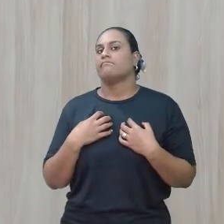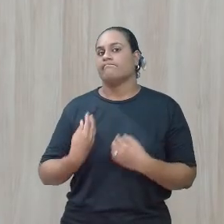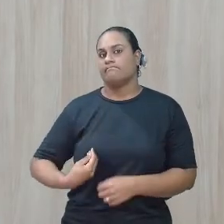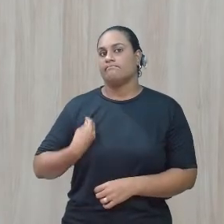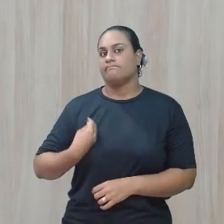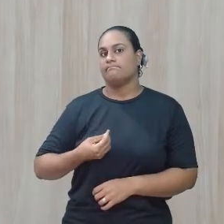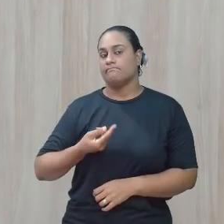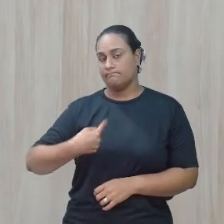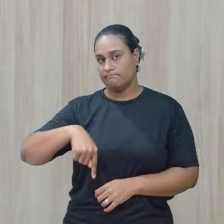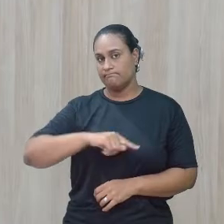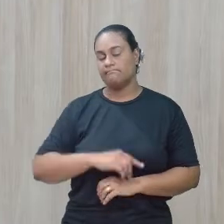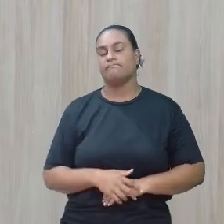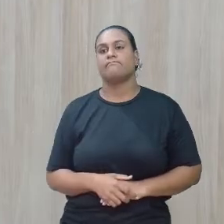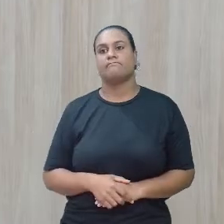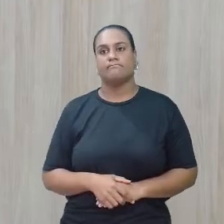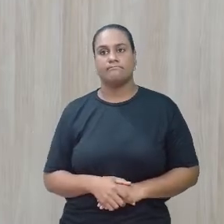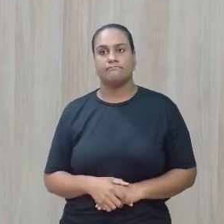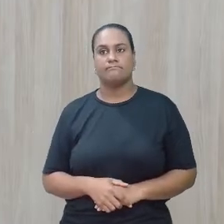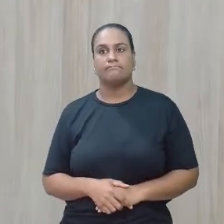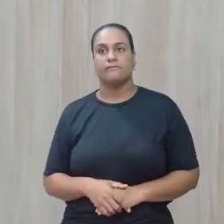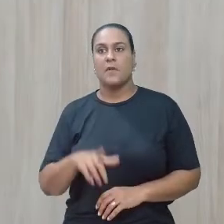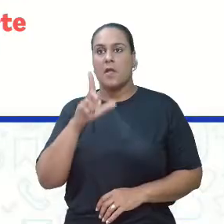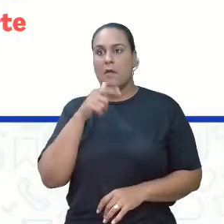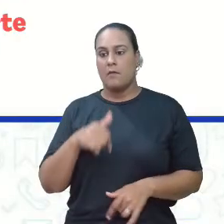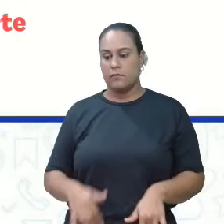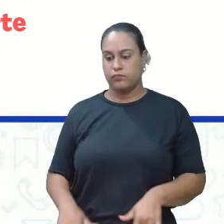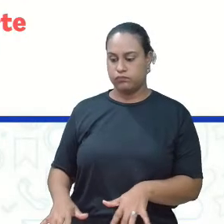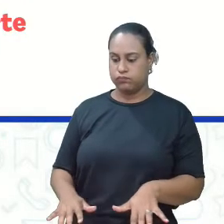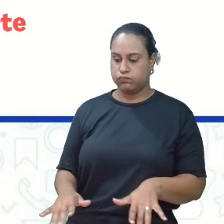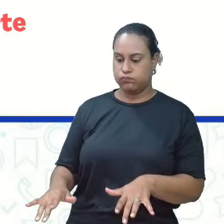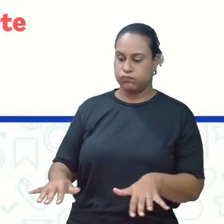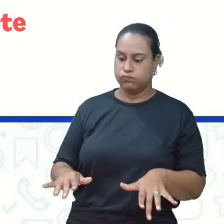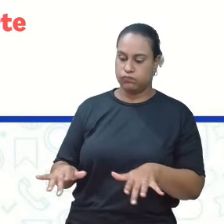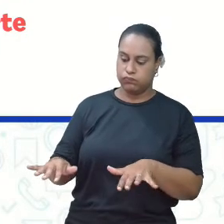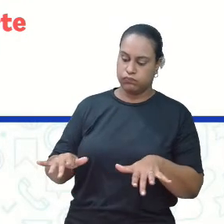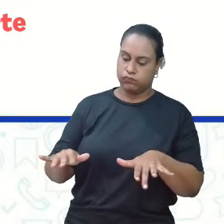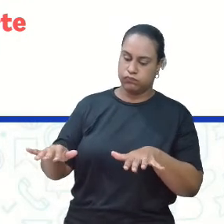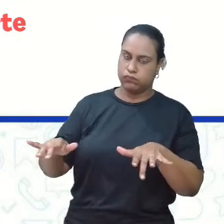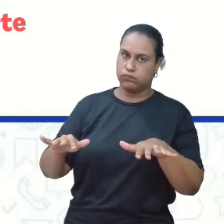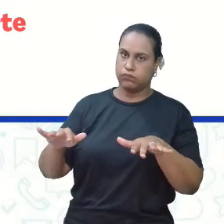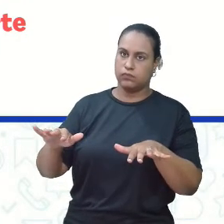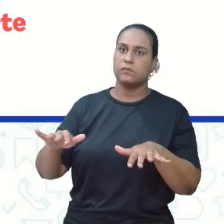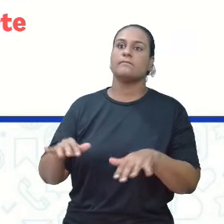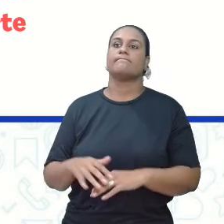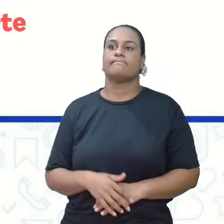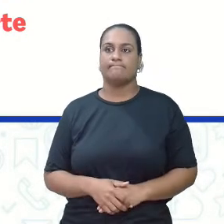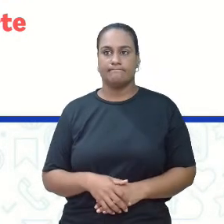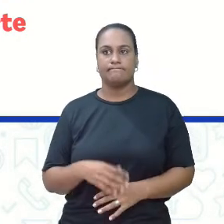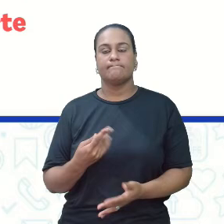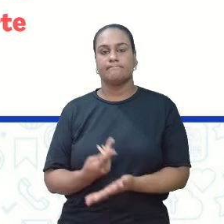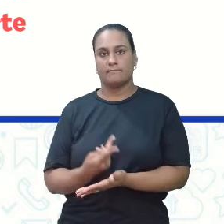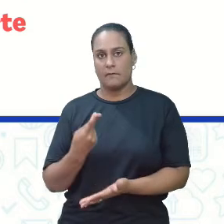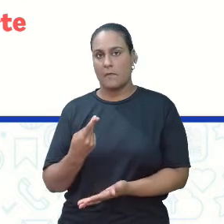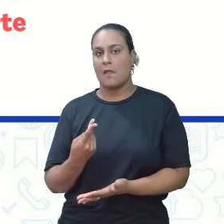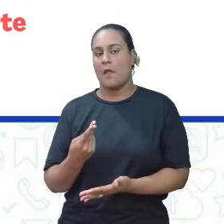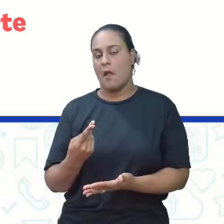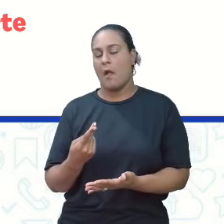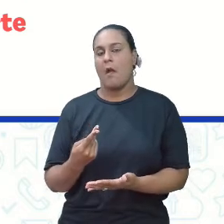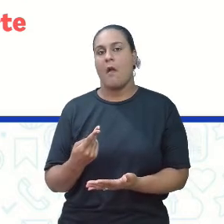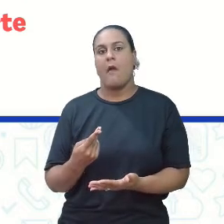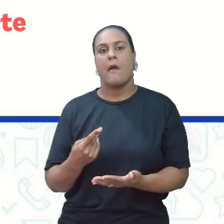vidas. Então, inundações, né? As inundações ou enchentes são fenômenos da